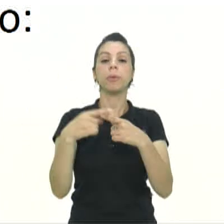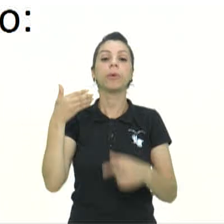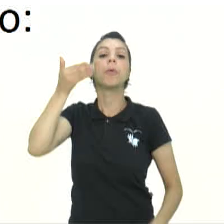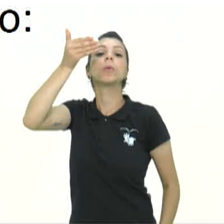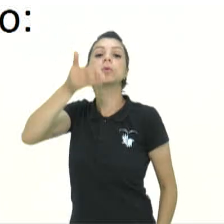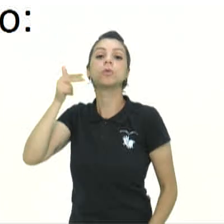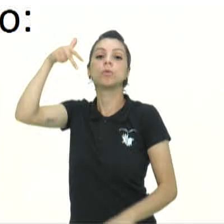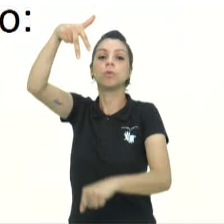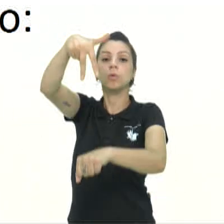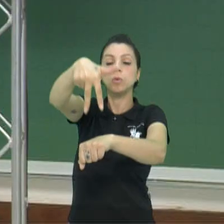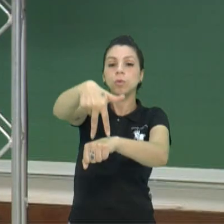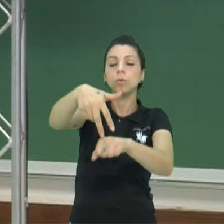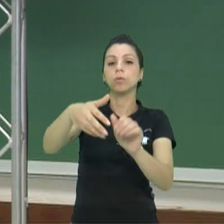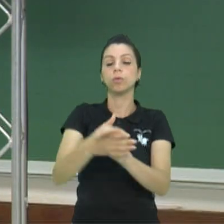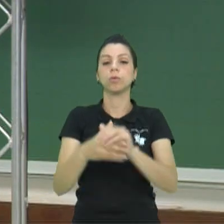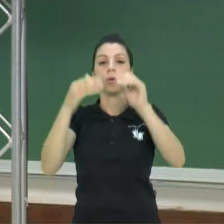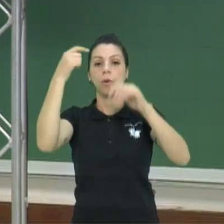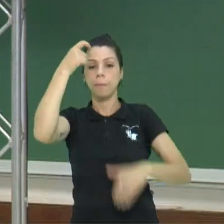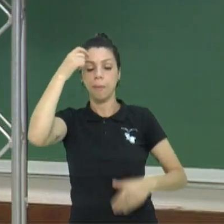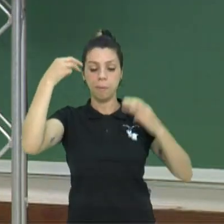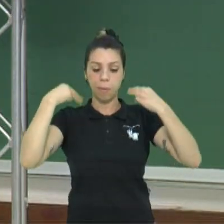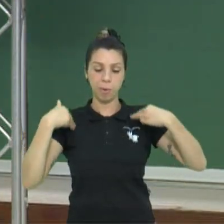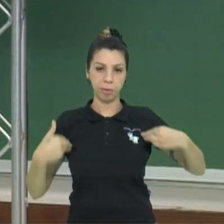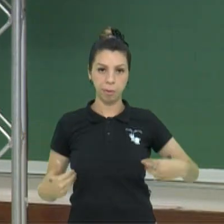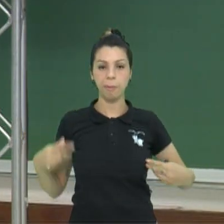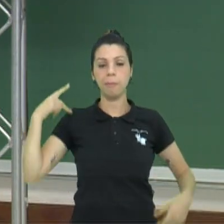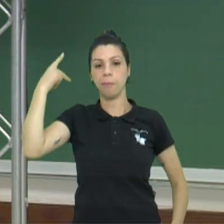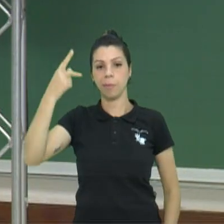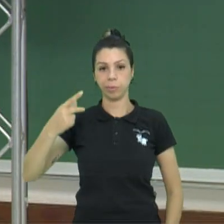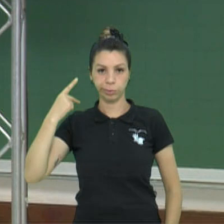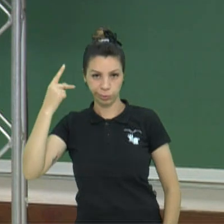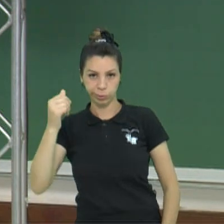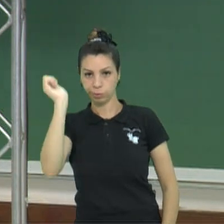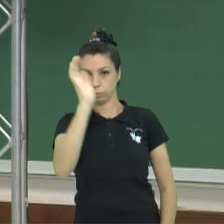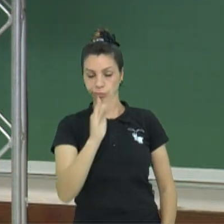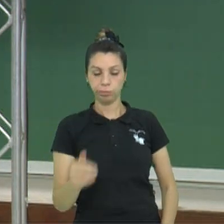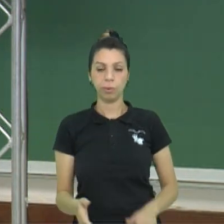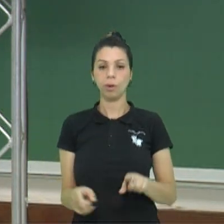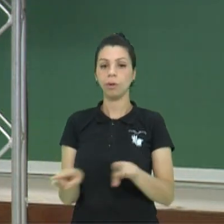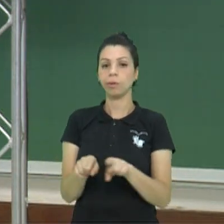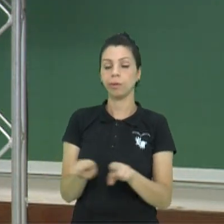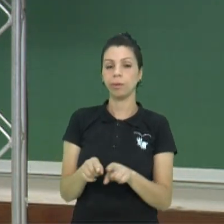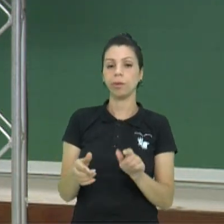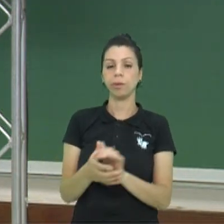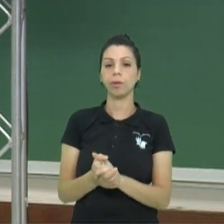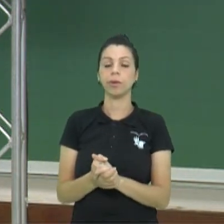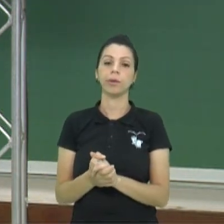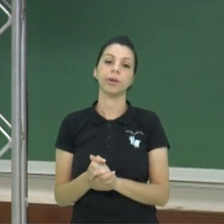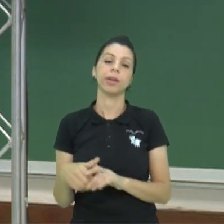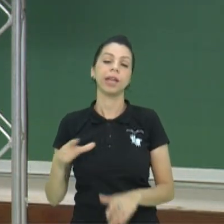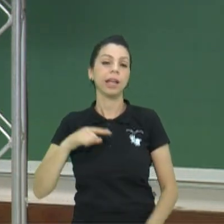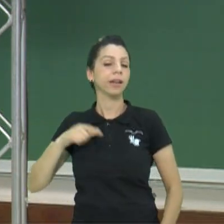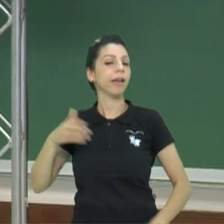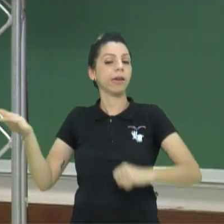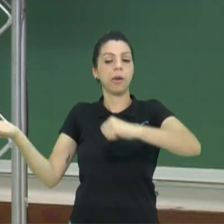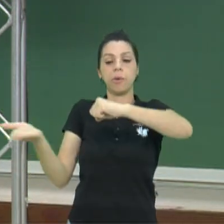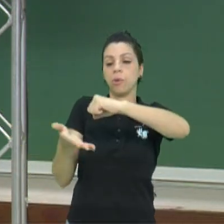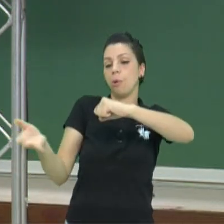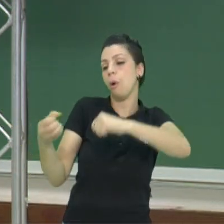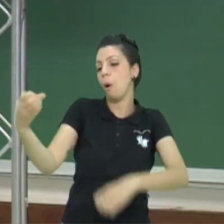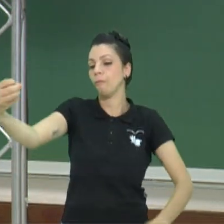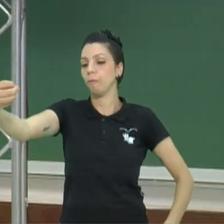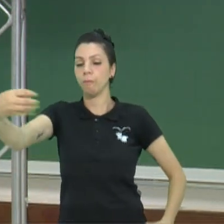moralizador, moralizar a política do Brasil, e pela imagem dele de administrador moderno,